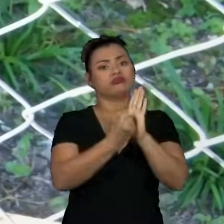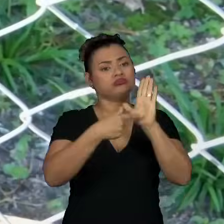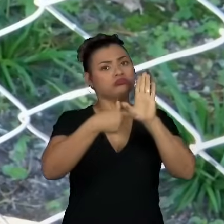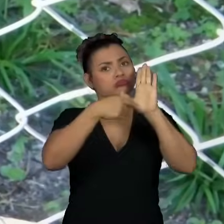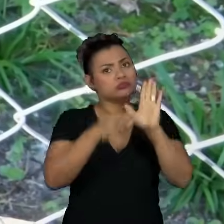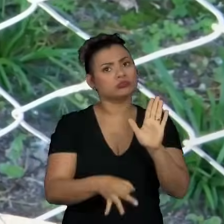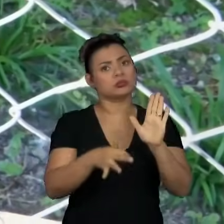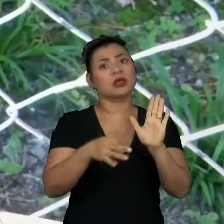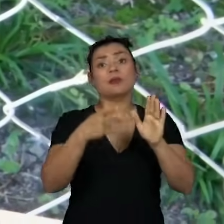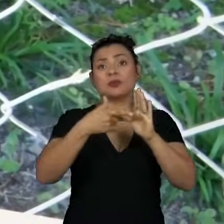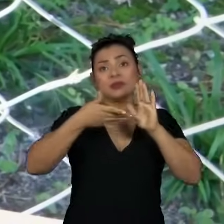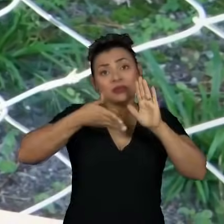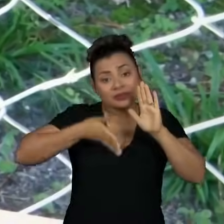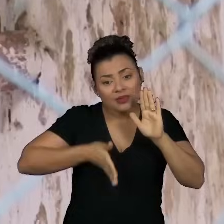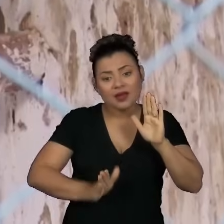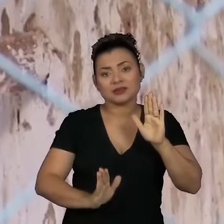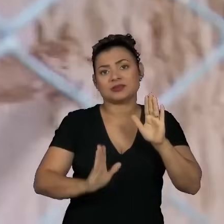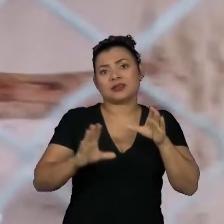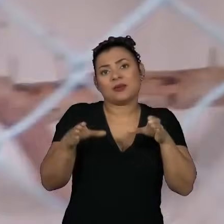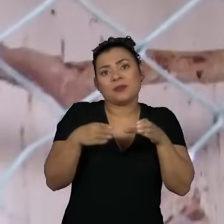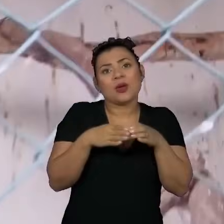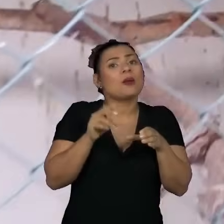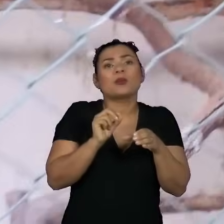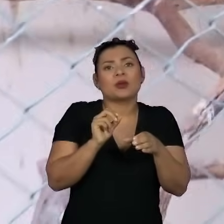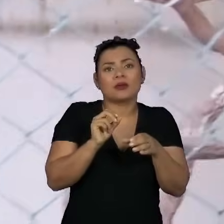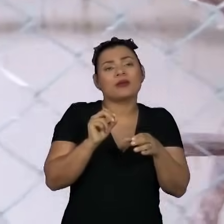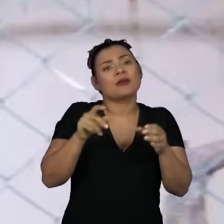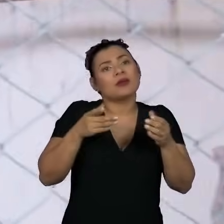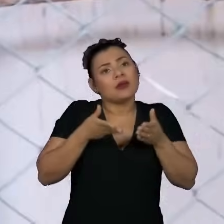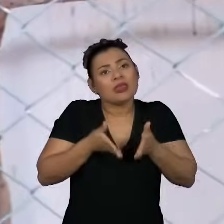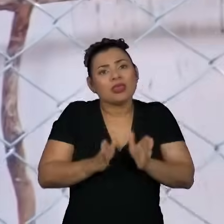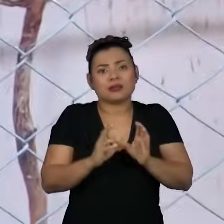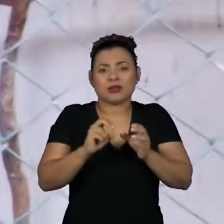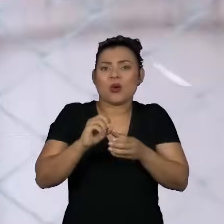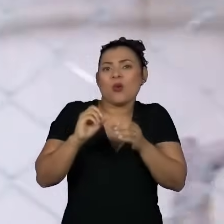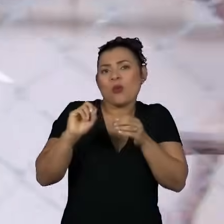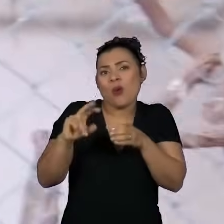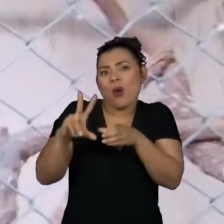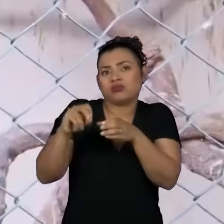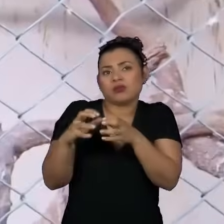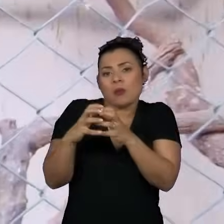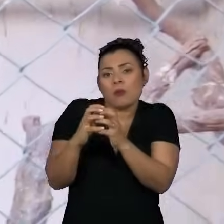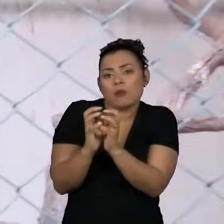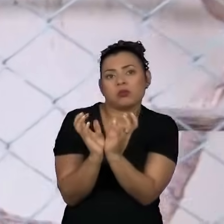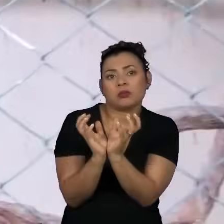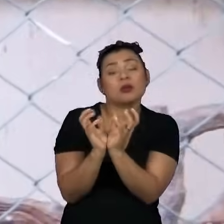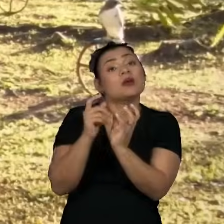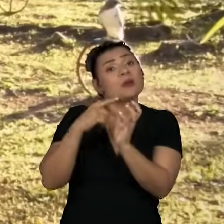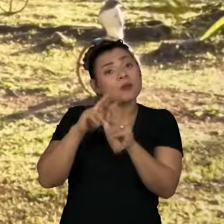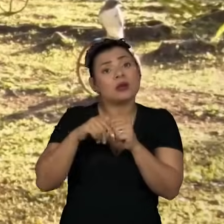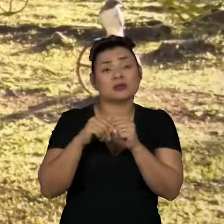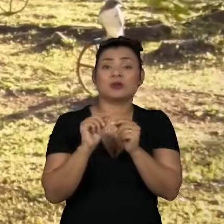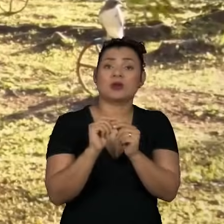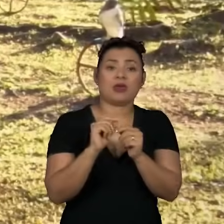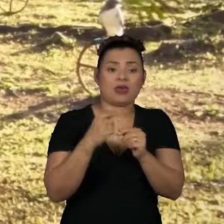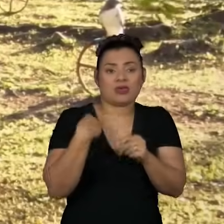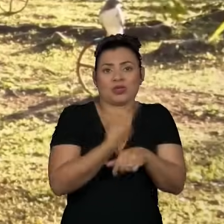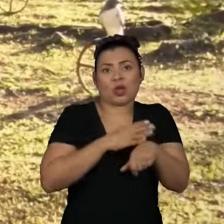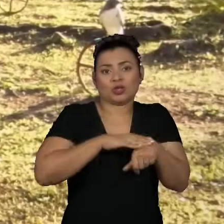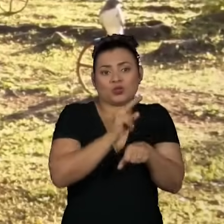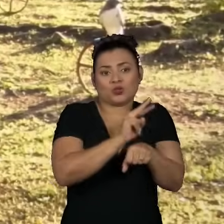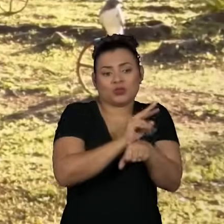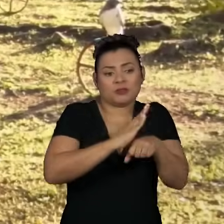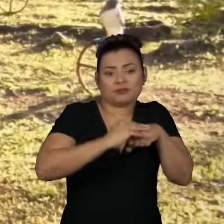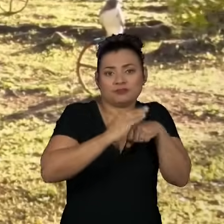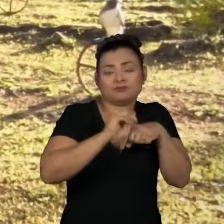bicho precisa ser nascido, né, sob cuidados humanos, então não de forma alguma pode pegar um bicho na natureza e pegar para criar. Imagino que a